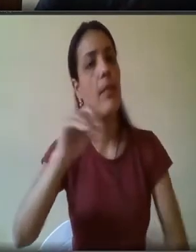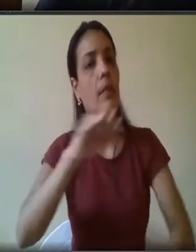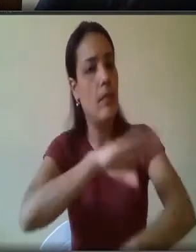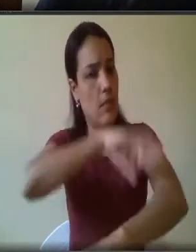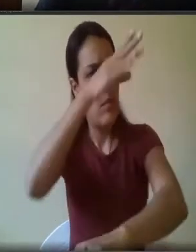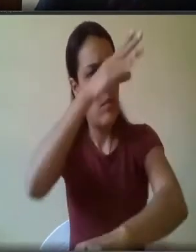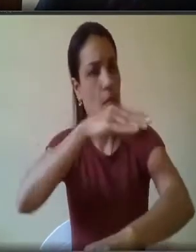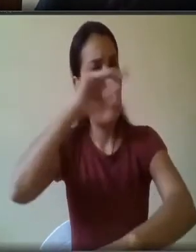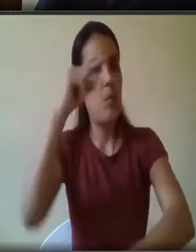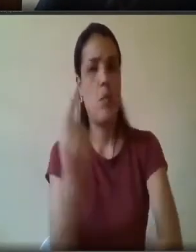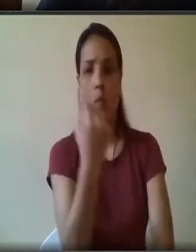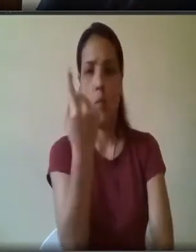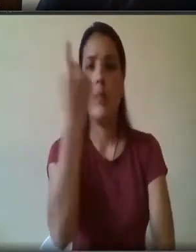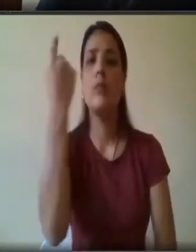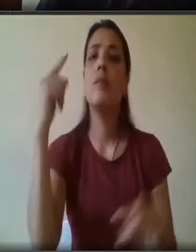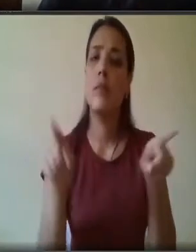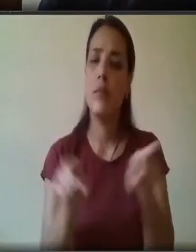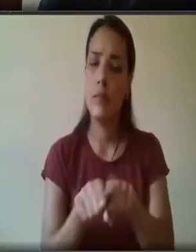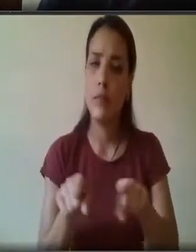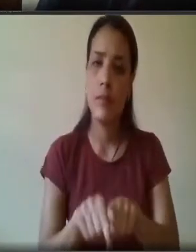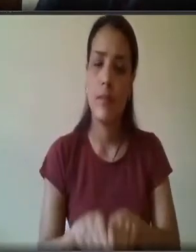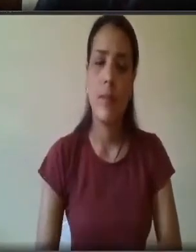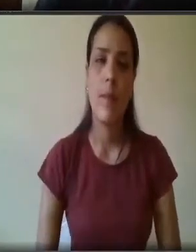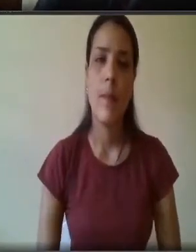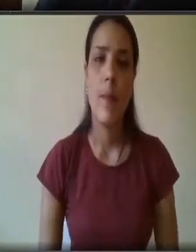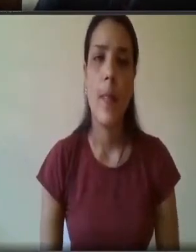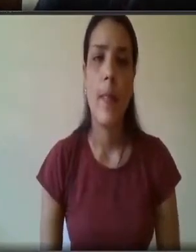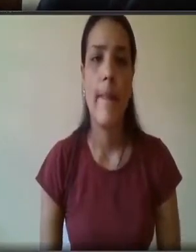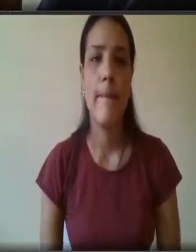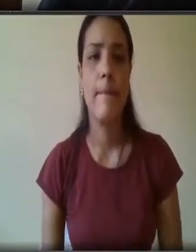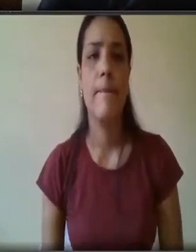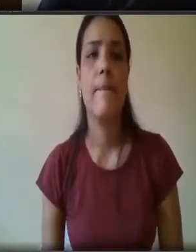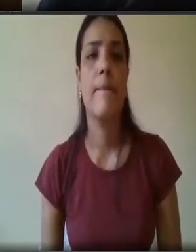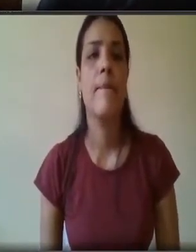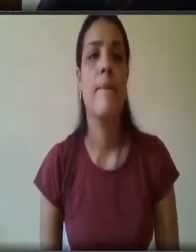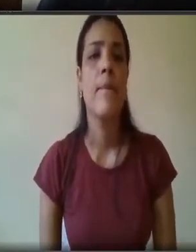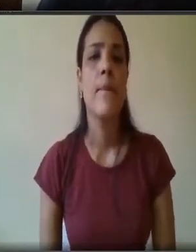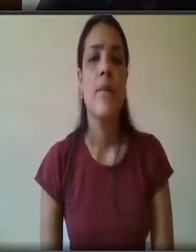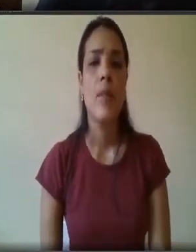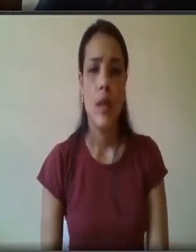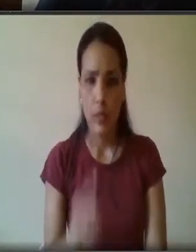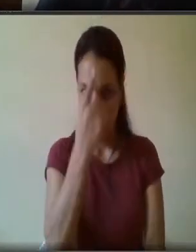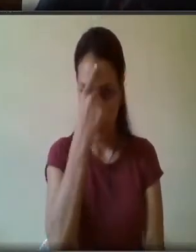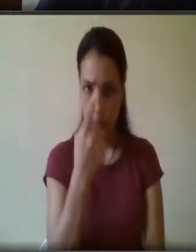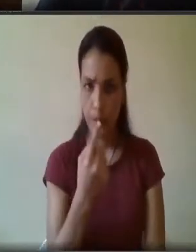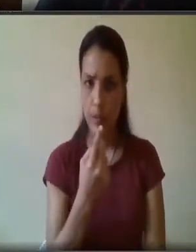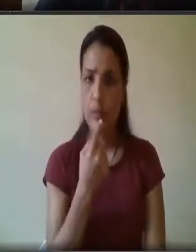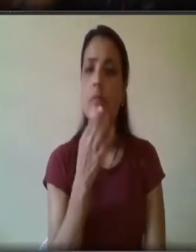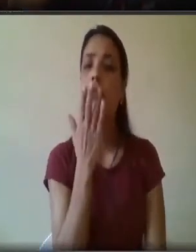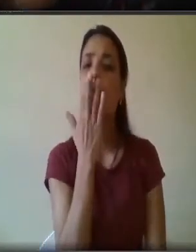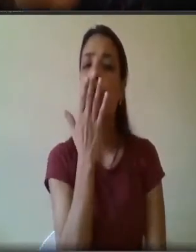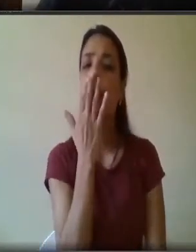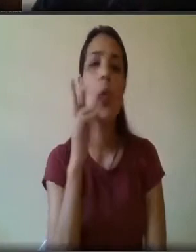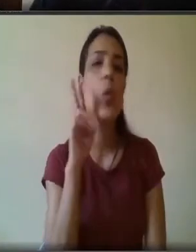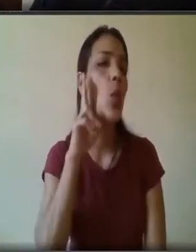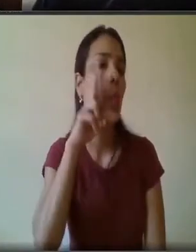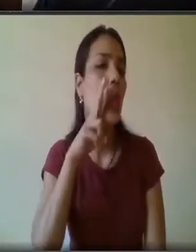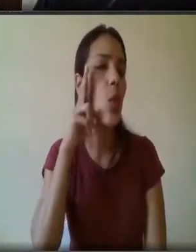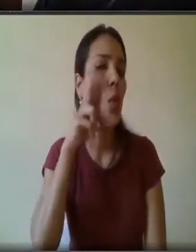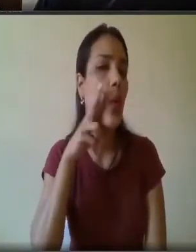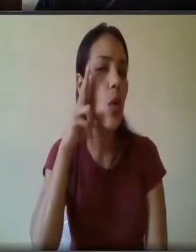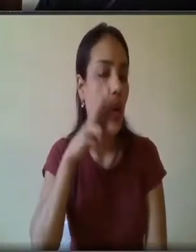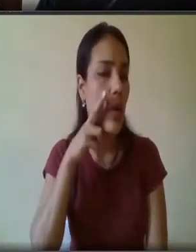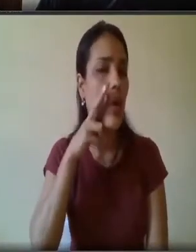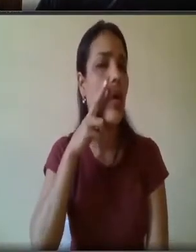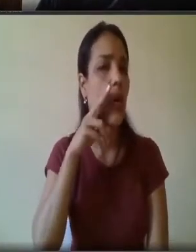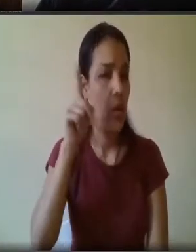pessoal, nessa imagem, o que está em rosa aqui, ó, é um relevo tabular, que é uma forma